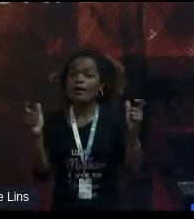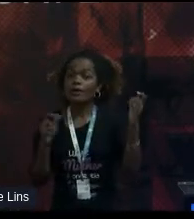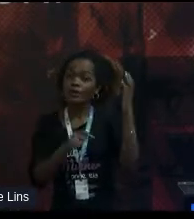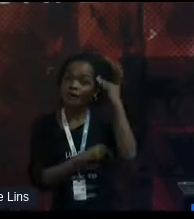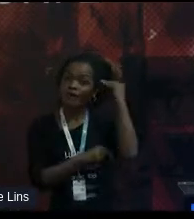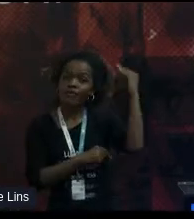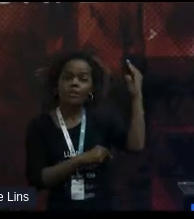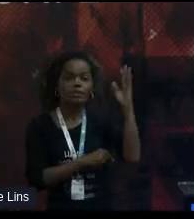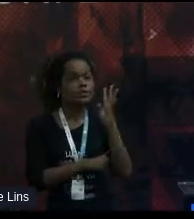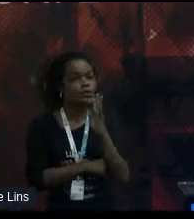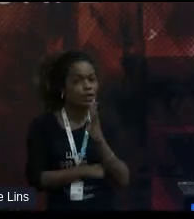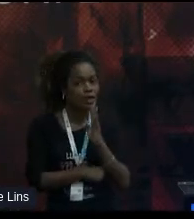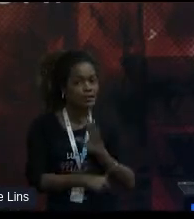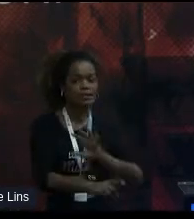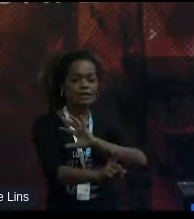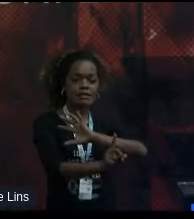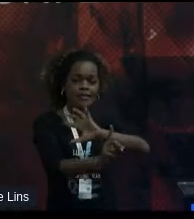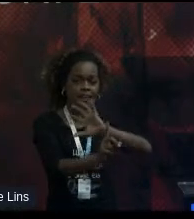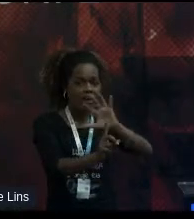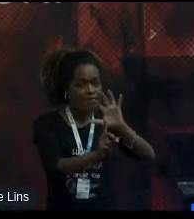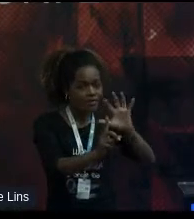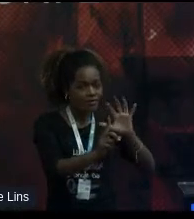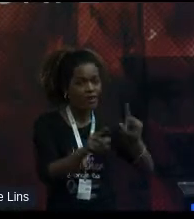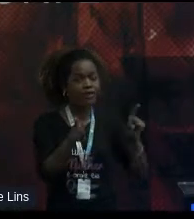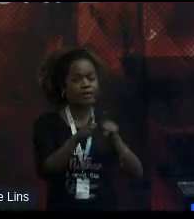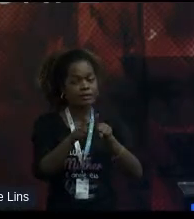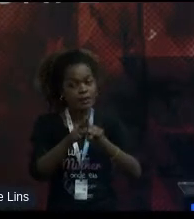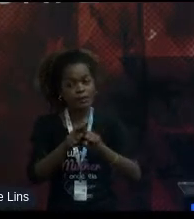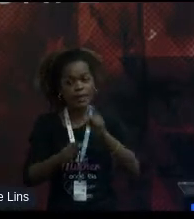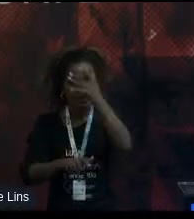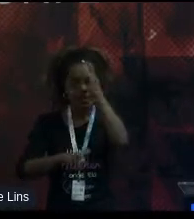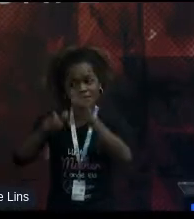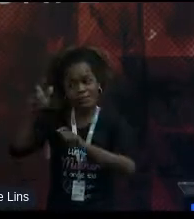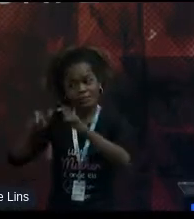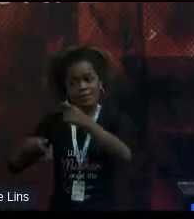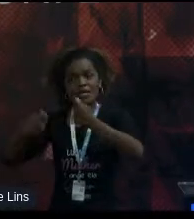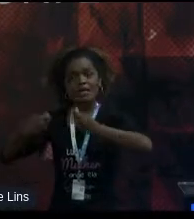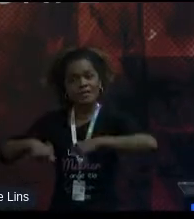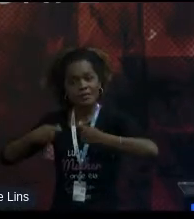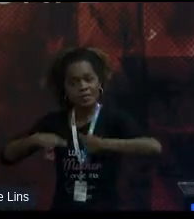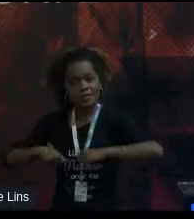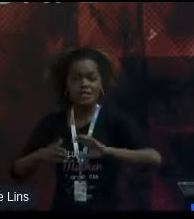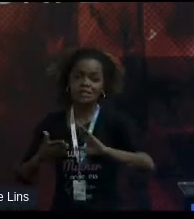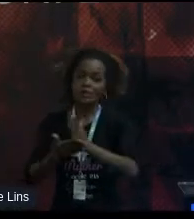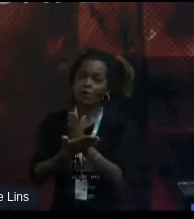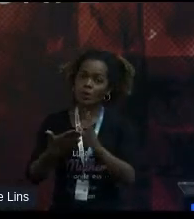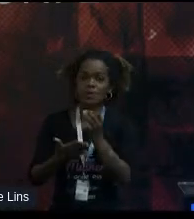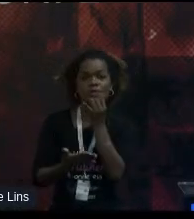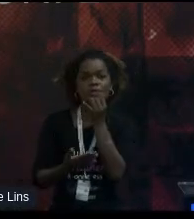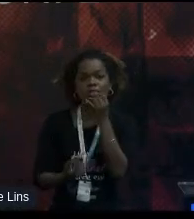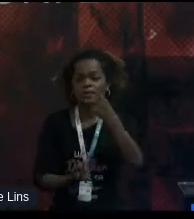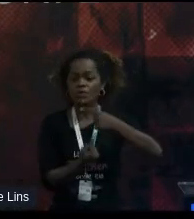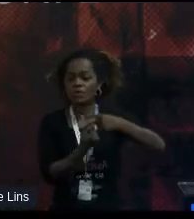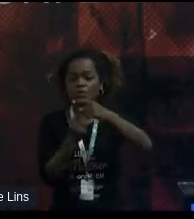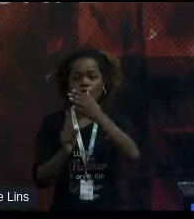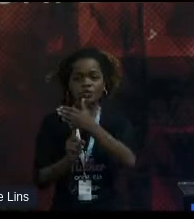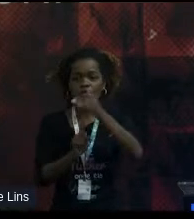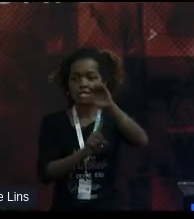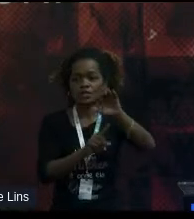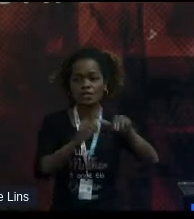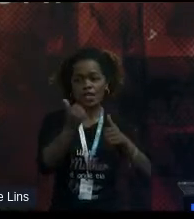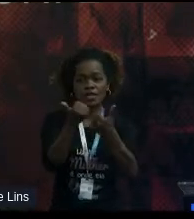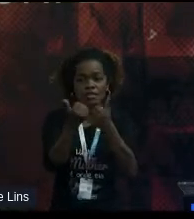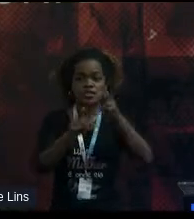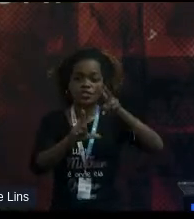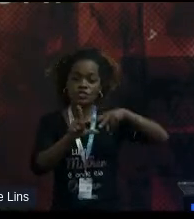uma proporção bem significativa das pessoas que dependem de algum tipo de tecnologia assistiva no uso